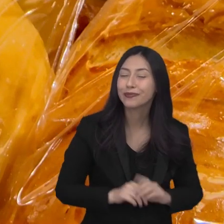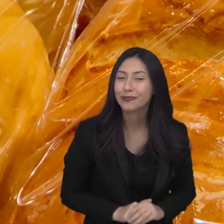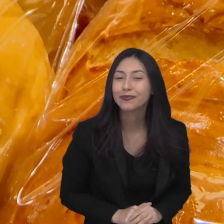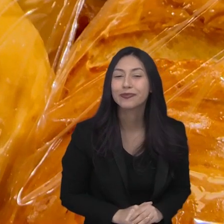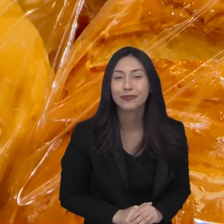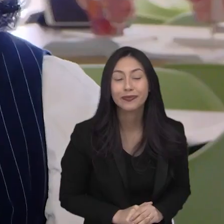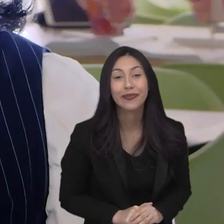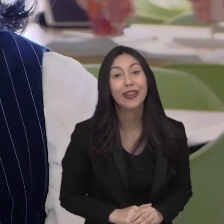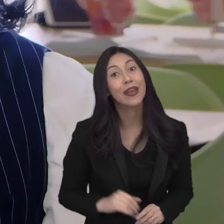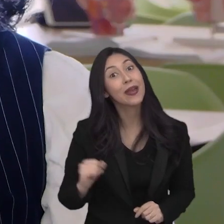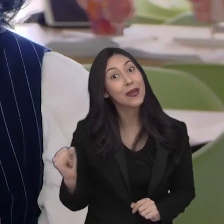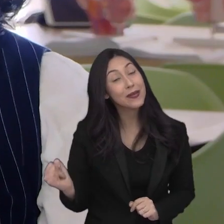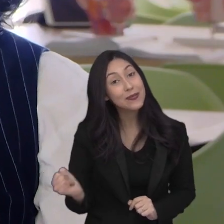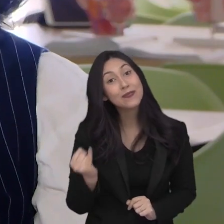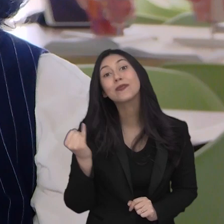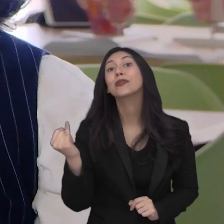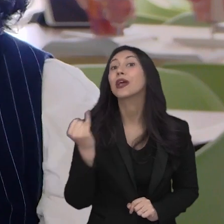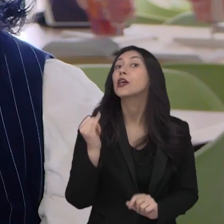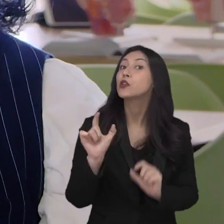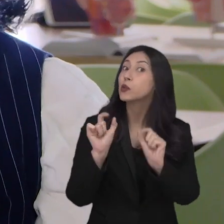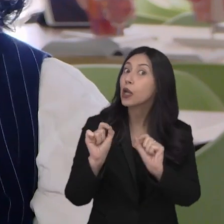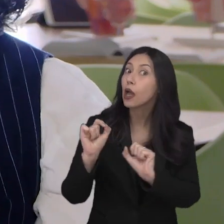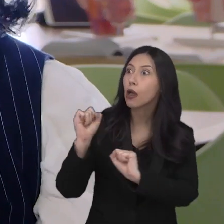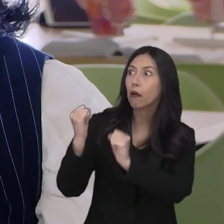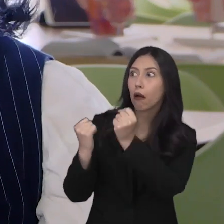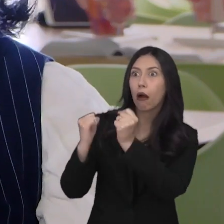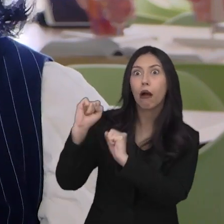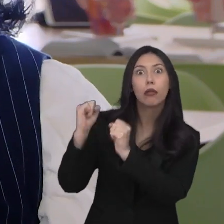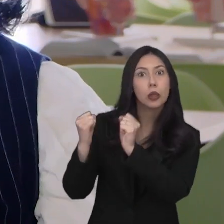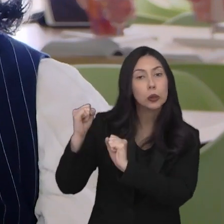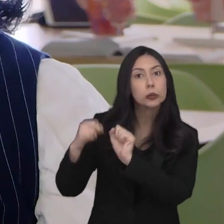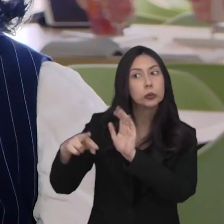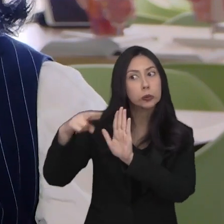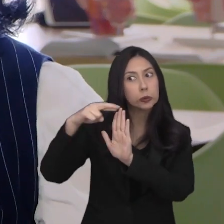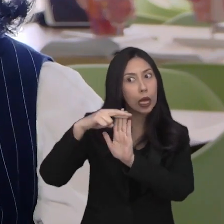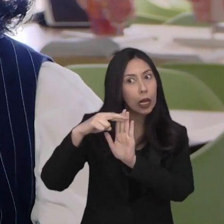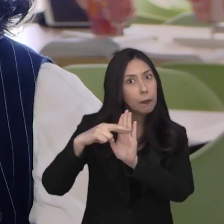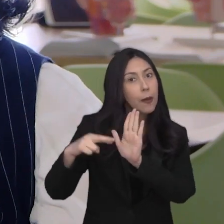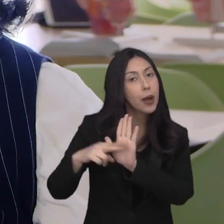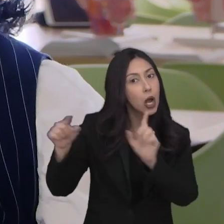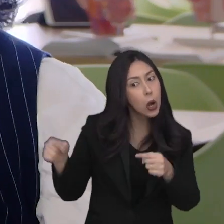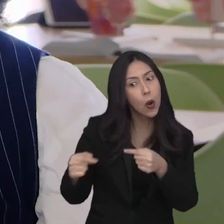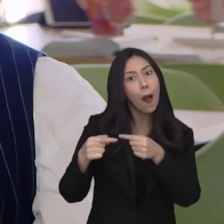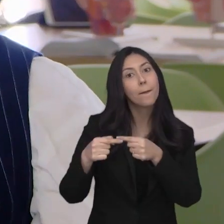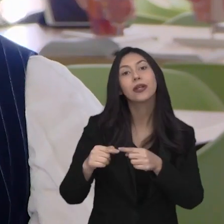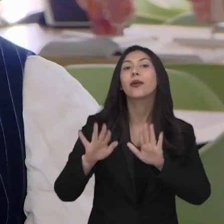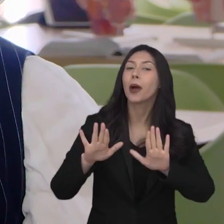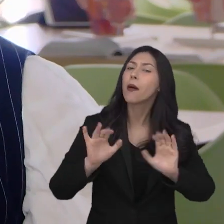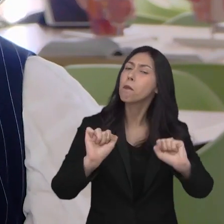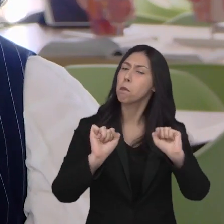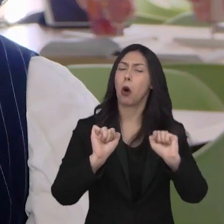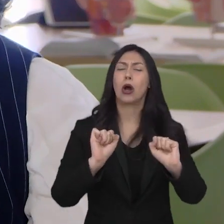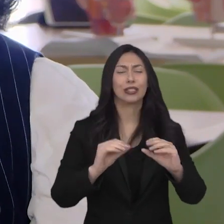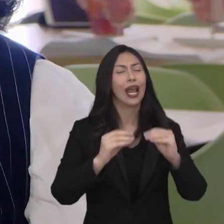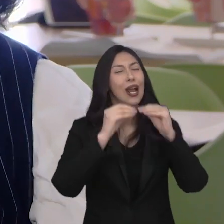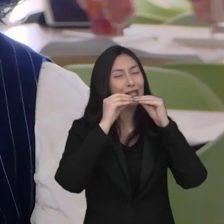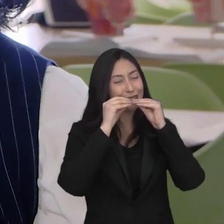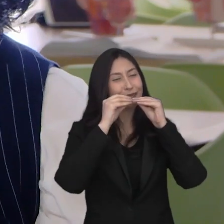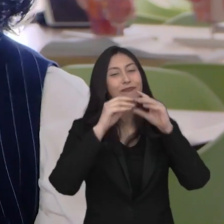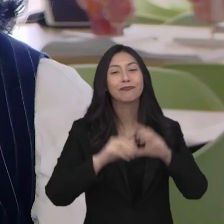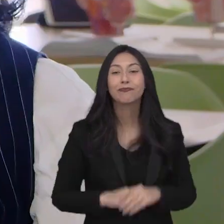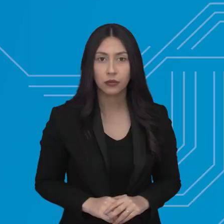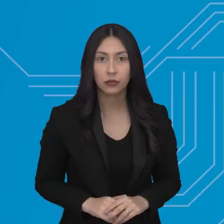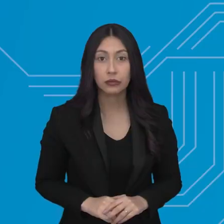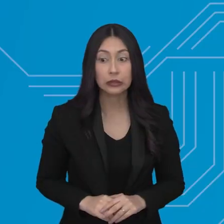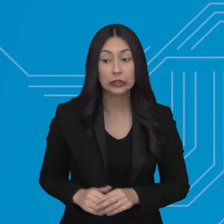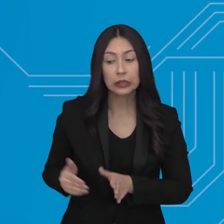pelos médicos. É importante que a indústria venha se regularizar em relação a isso, mas a gente não precisa deixar de consumir o pãozinho por